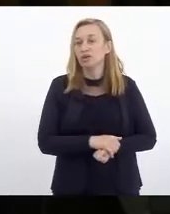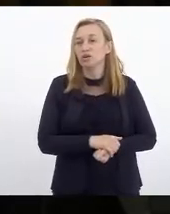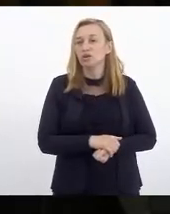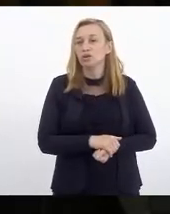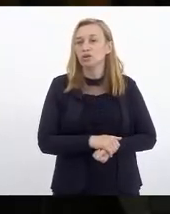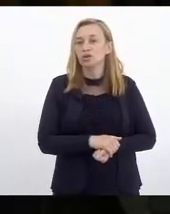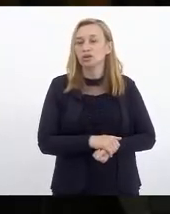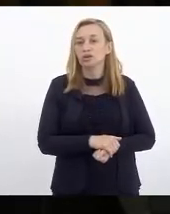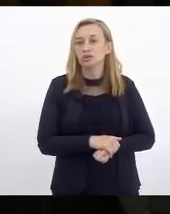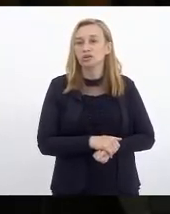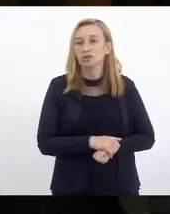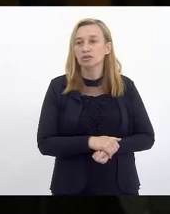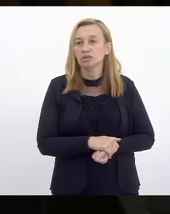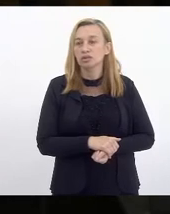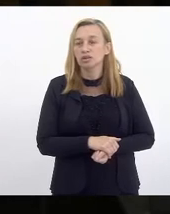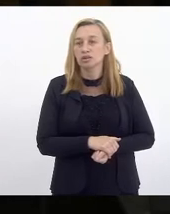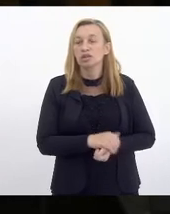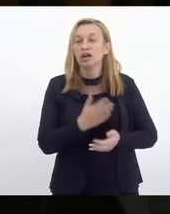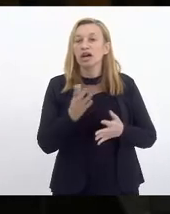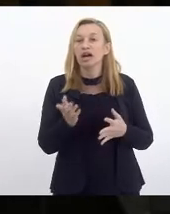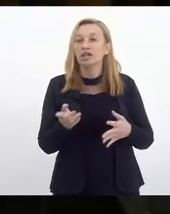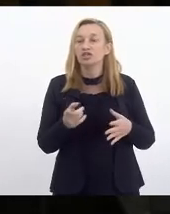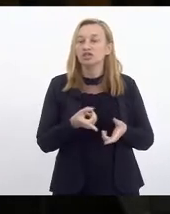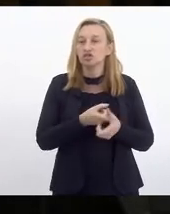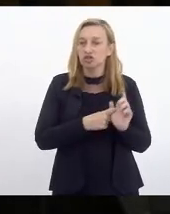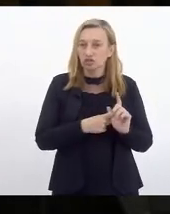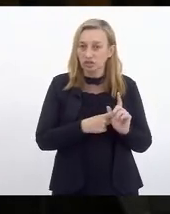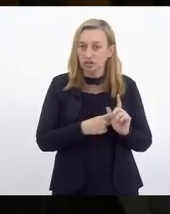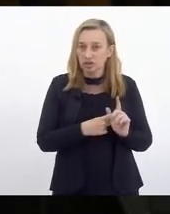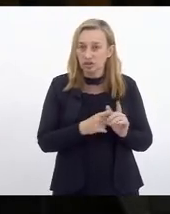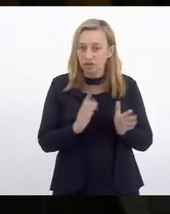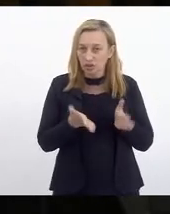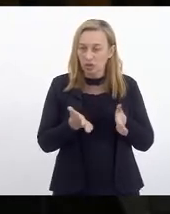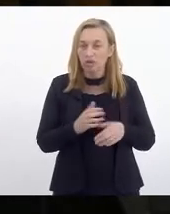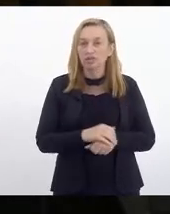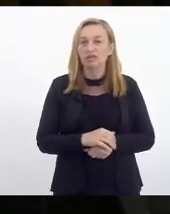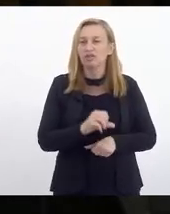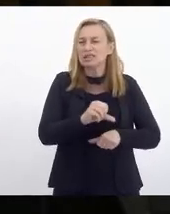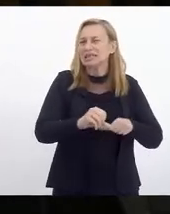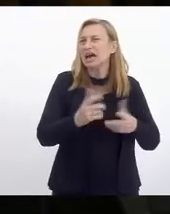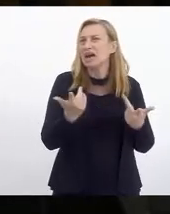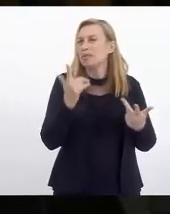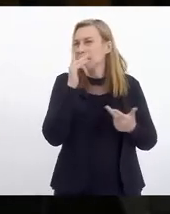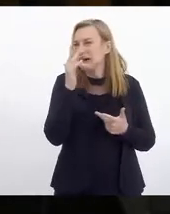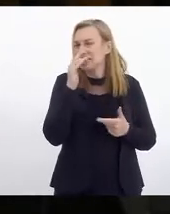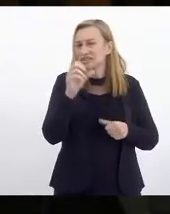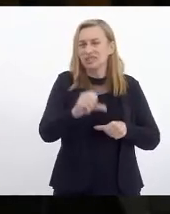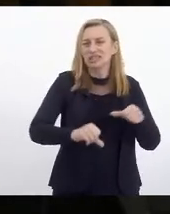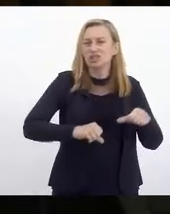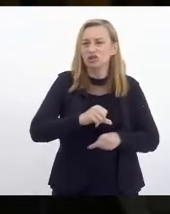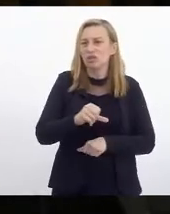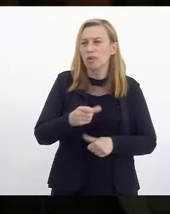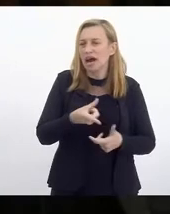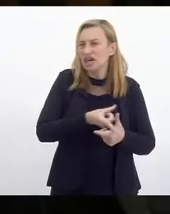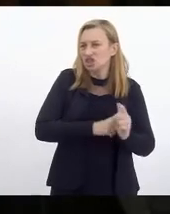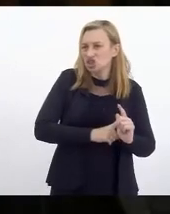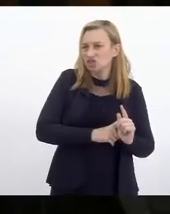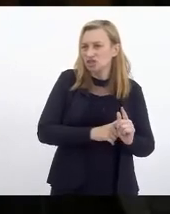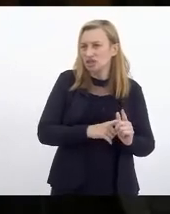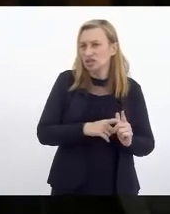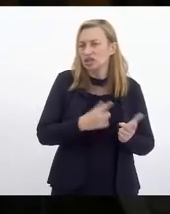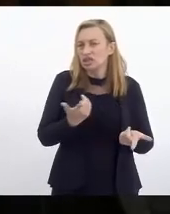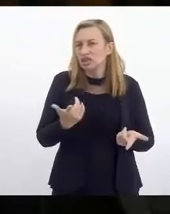de securitização da dívida ativa. Isto é, como fosse transformar a dívida ativa em